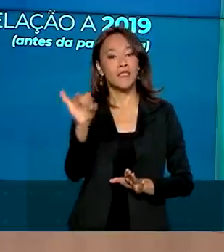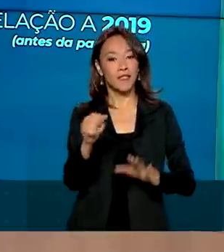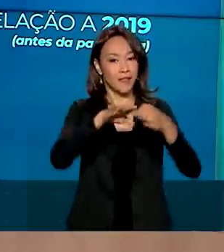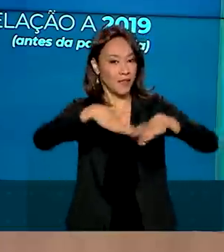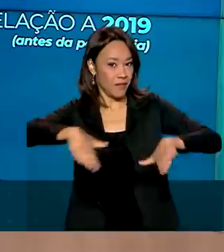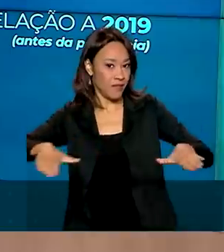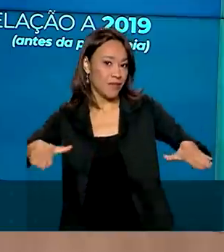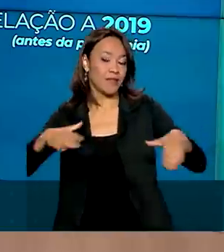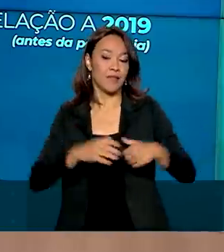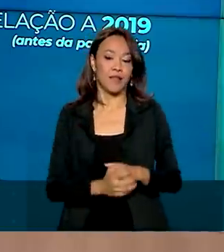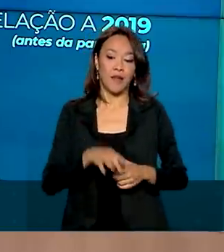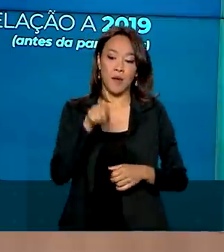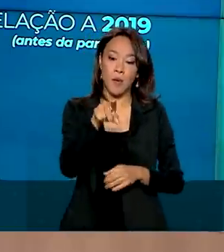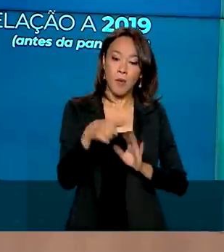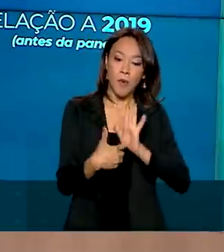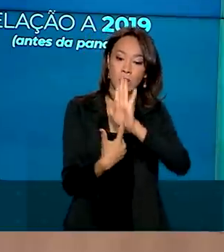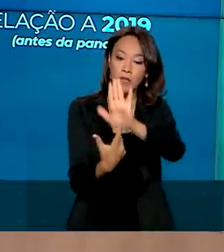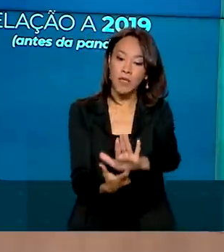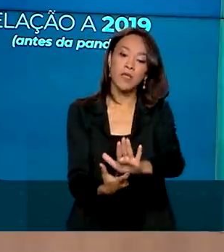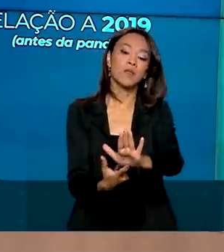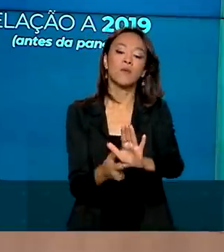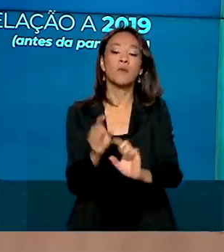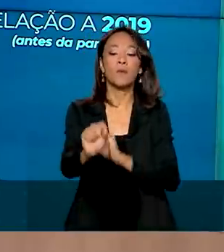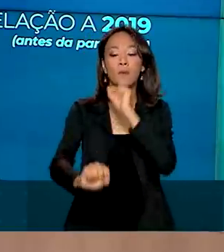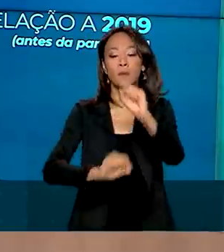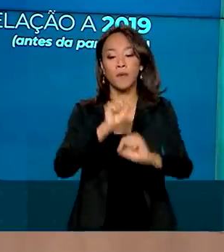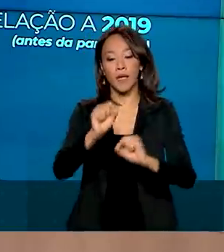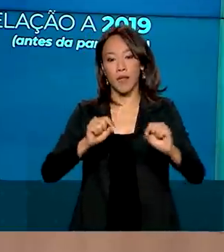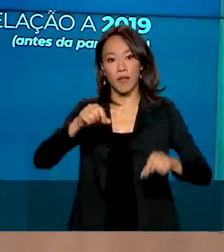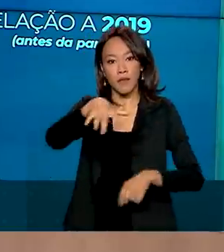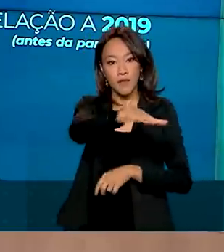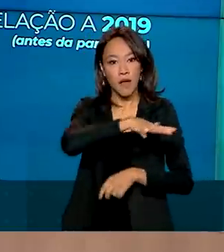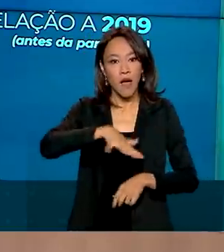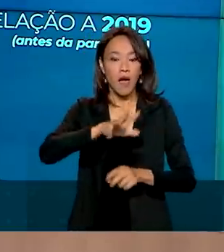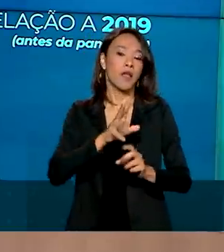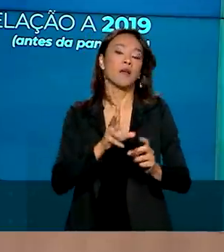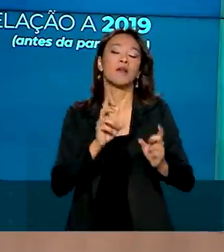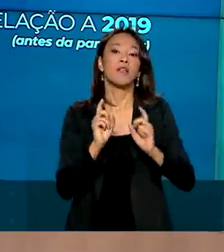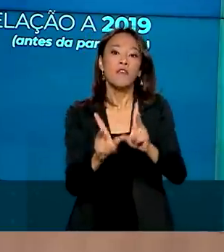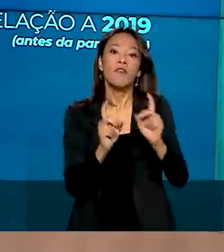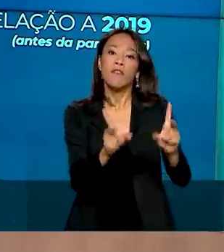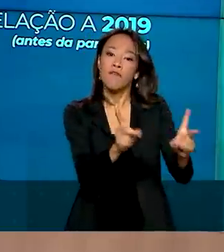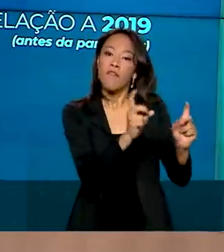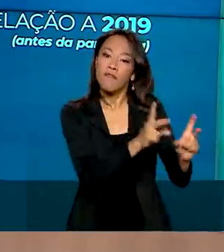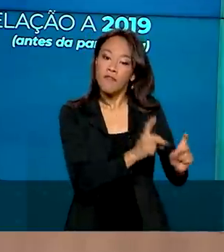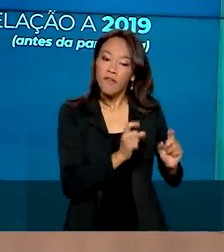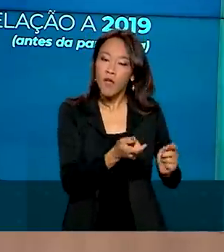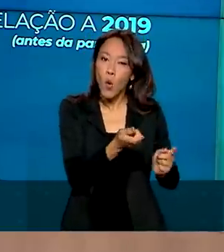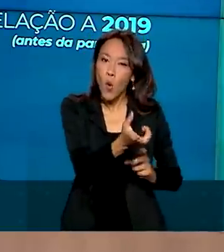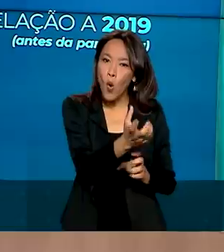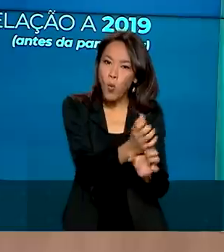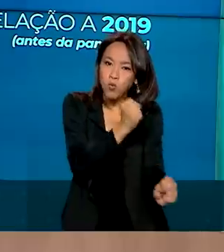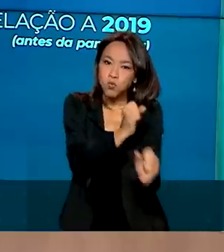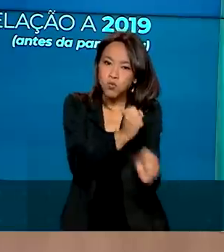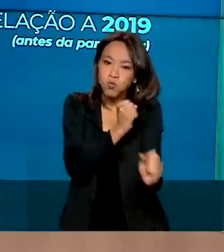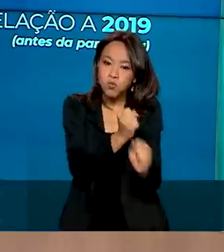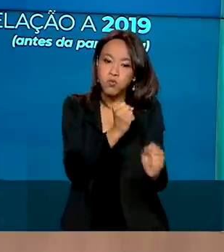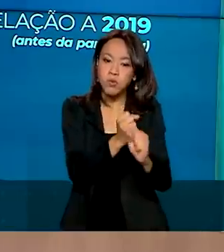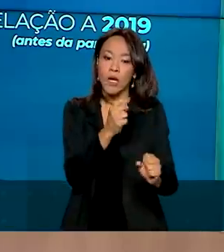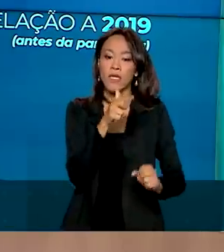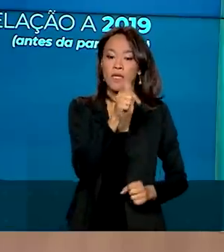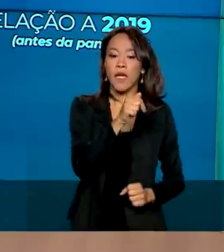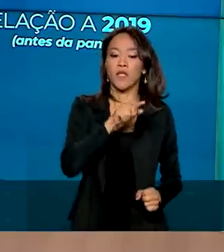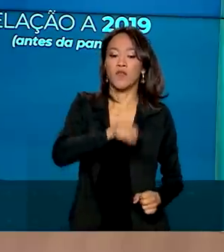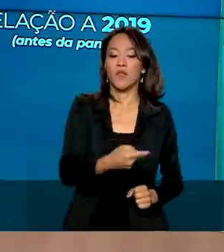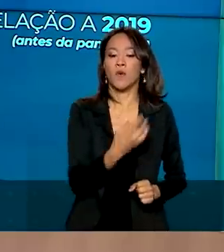nós podemos ver aqui que a expectativa é do setor Varejista para esse ano é que fatura em torno de